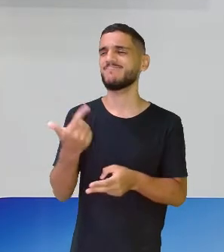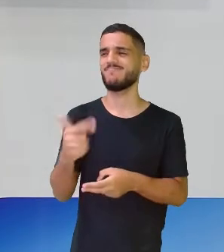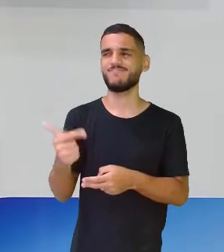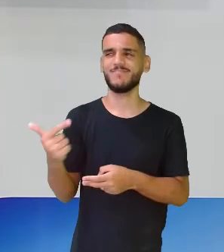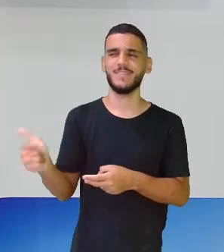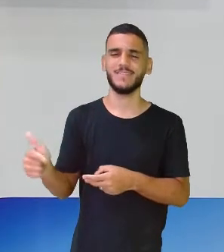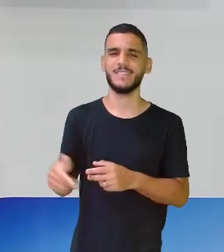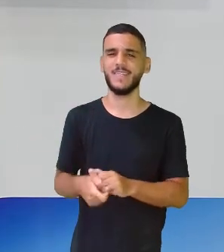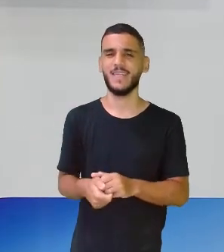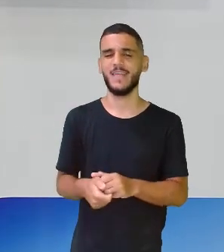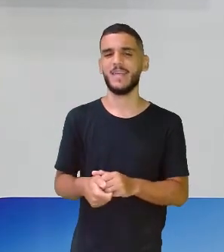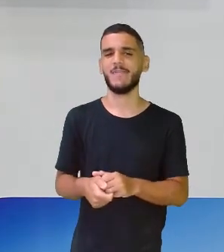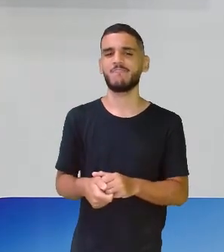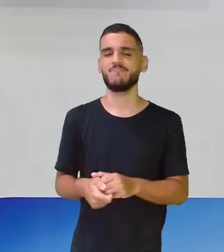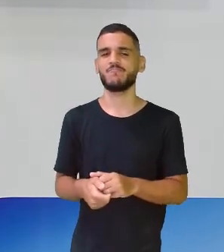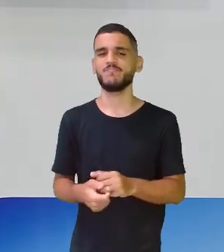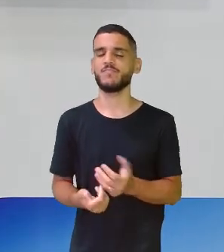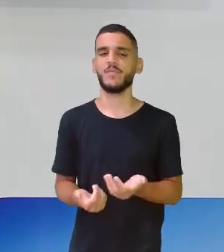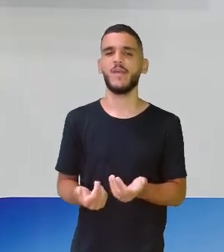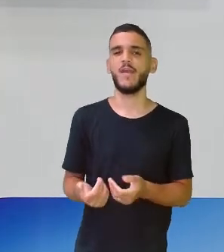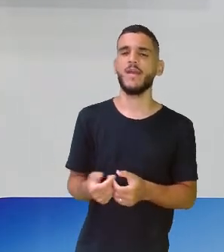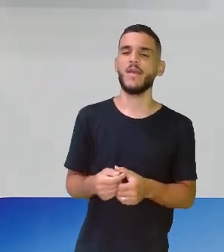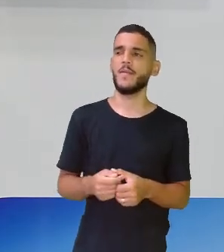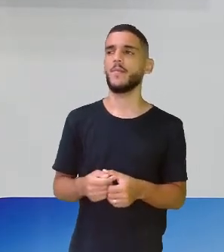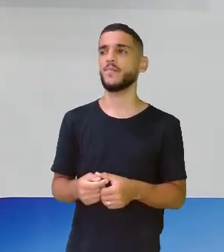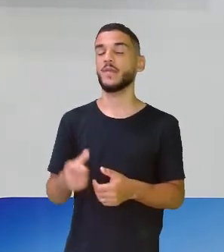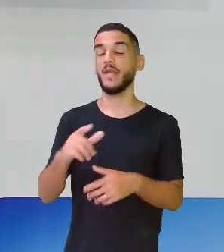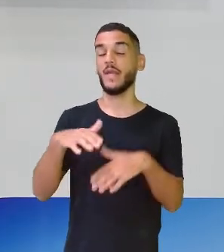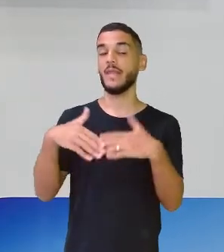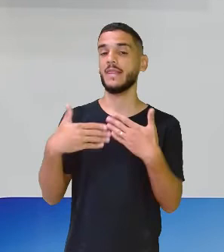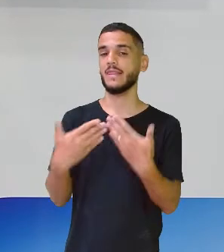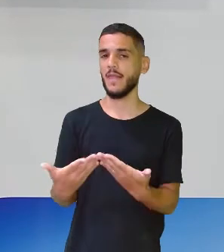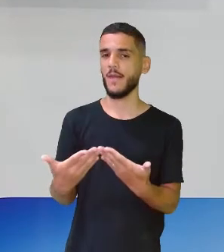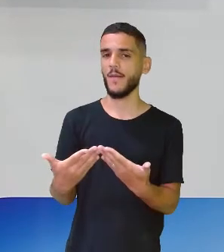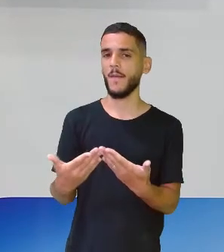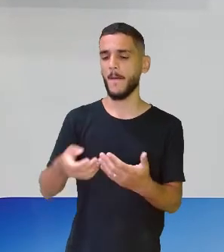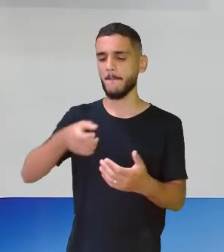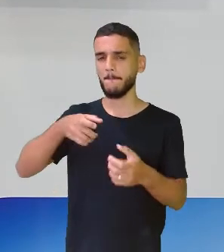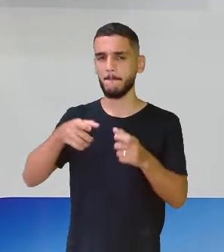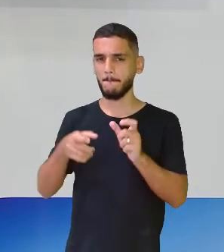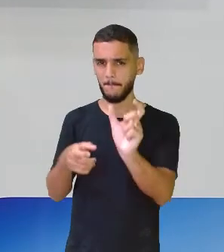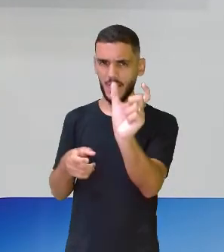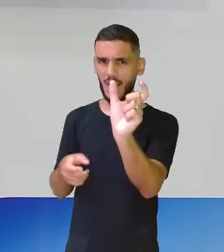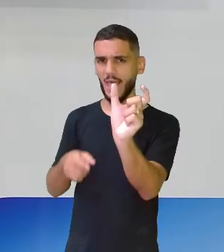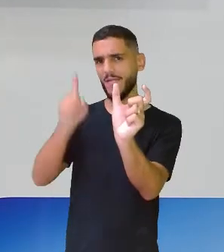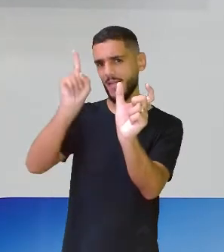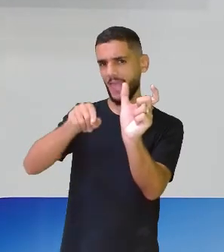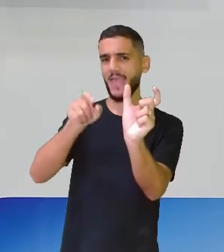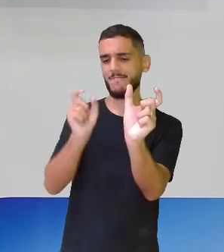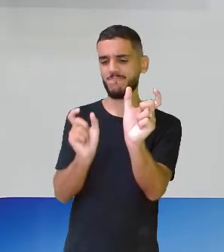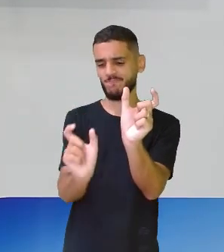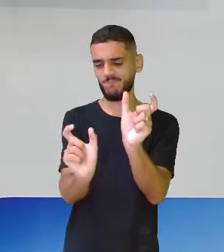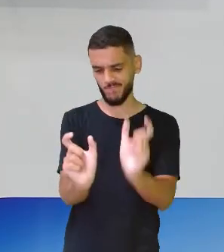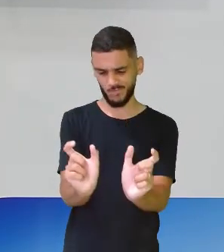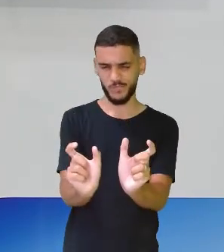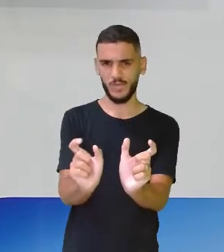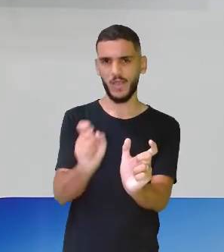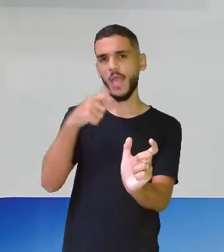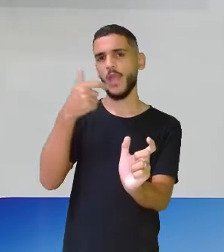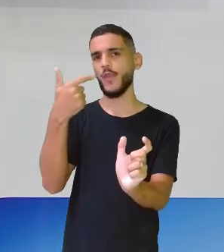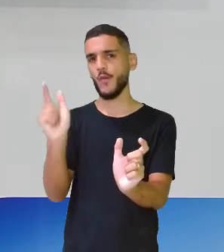tá? Então, a gente pode dizer que algumas dessas palavras são derivadas e outras são primitivas. Então,